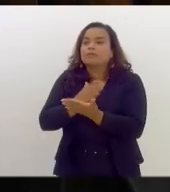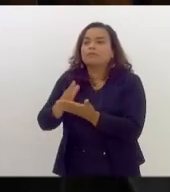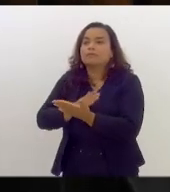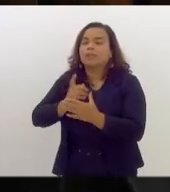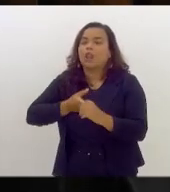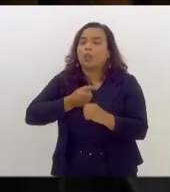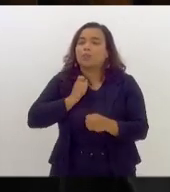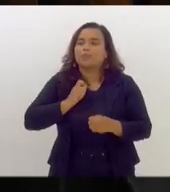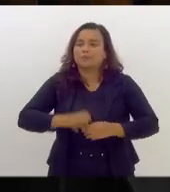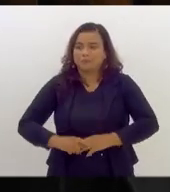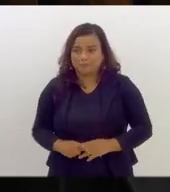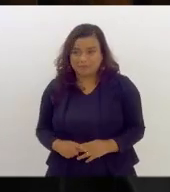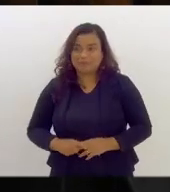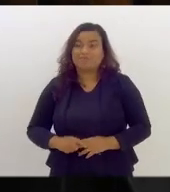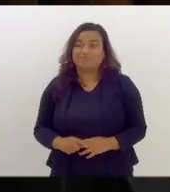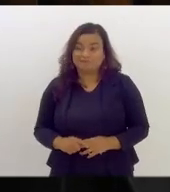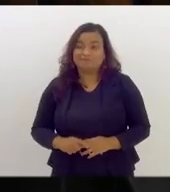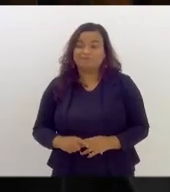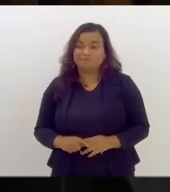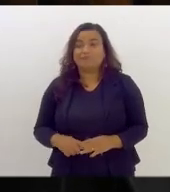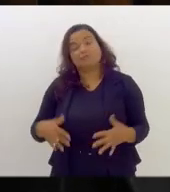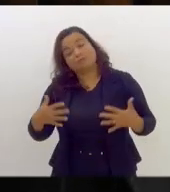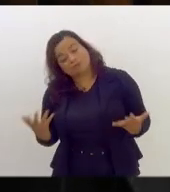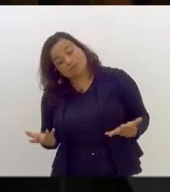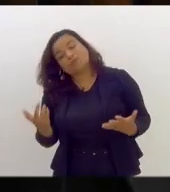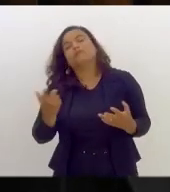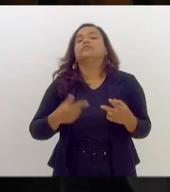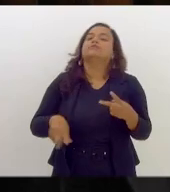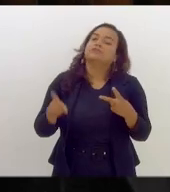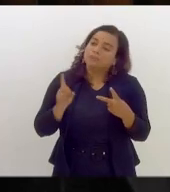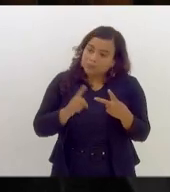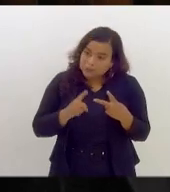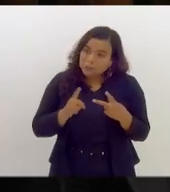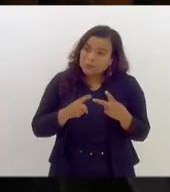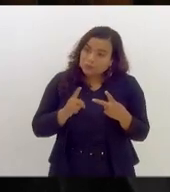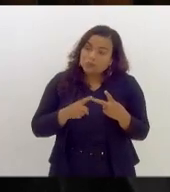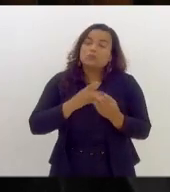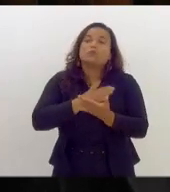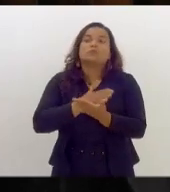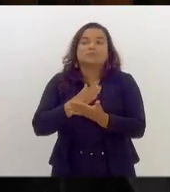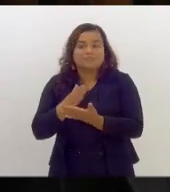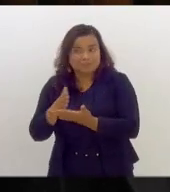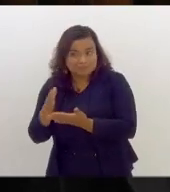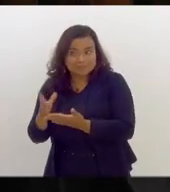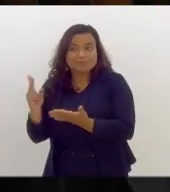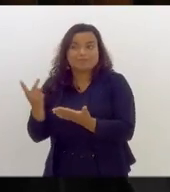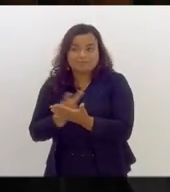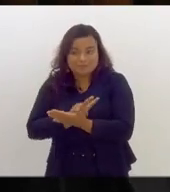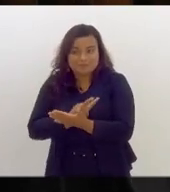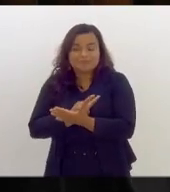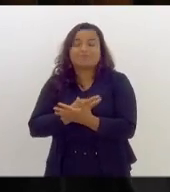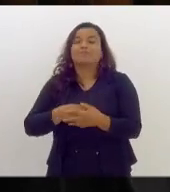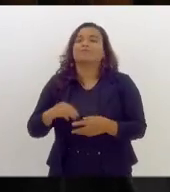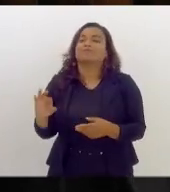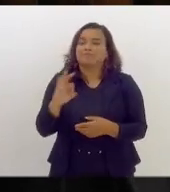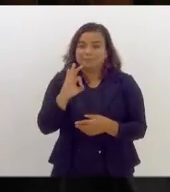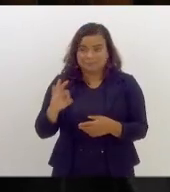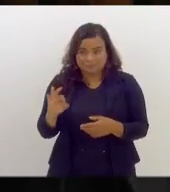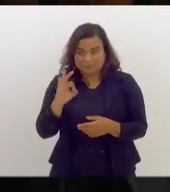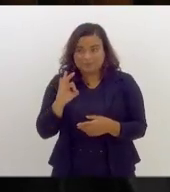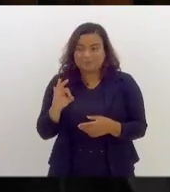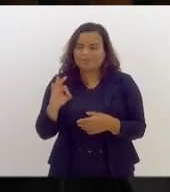E aí vem a segunda parcela desses dividendos que